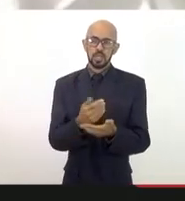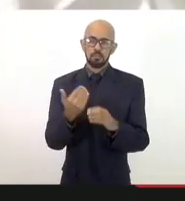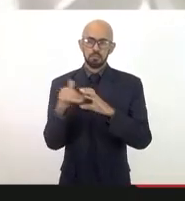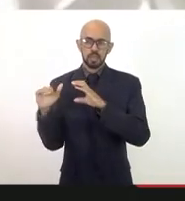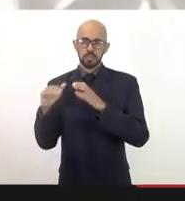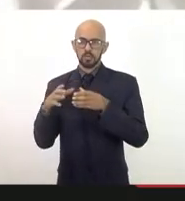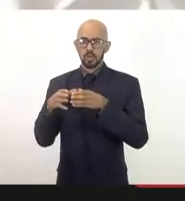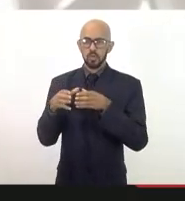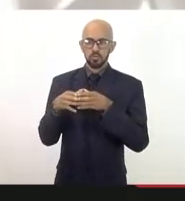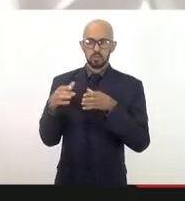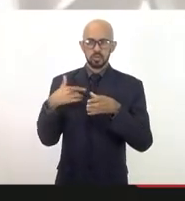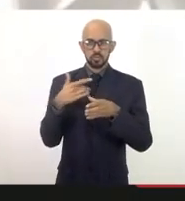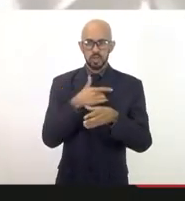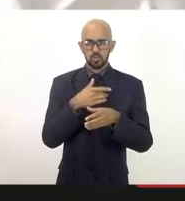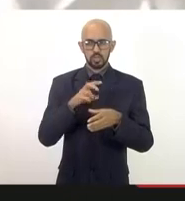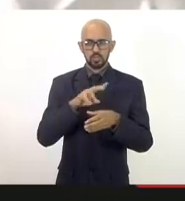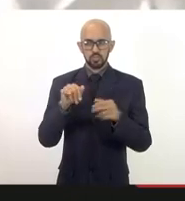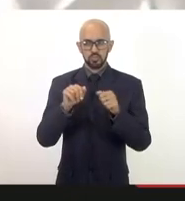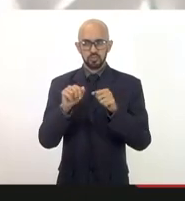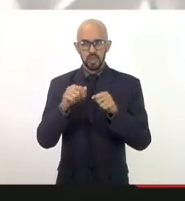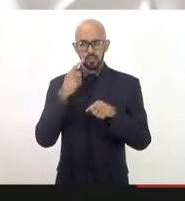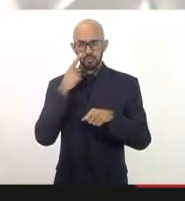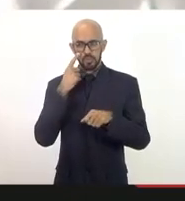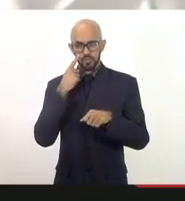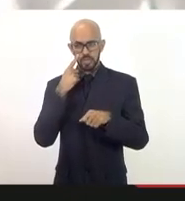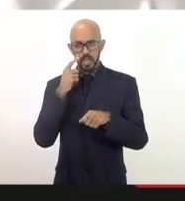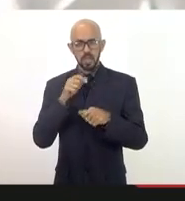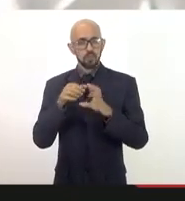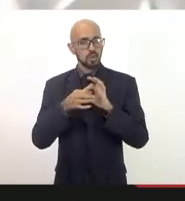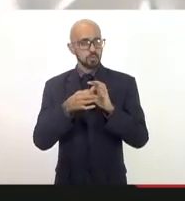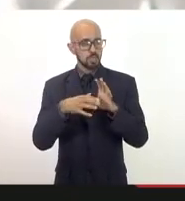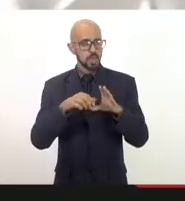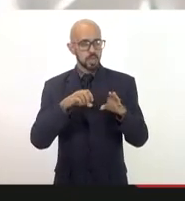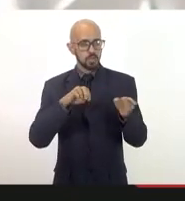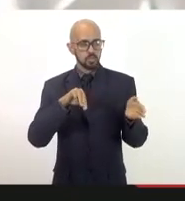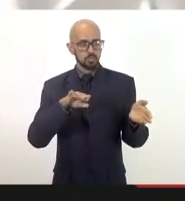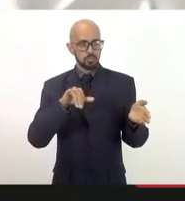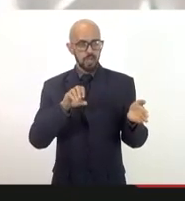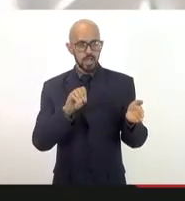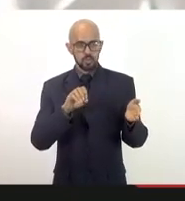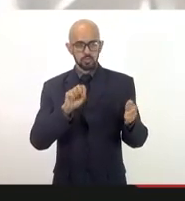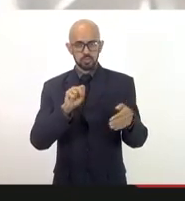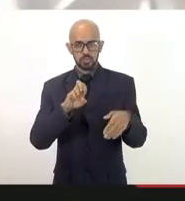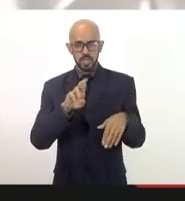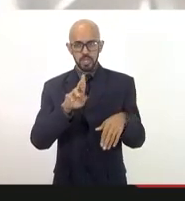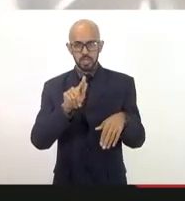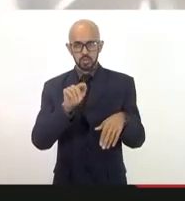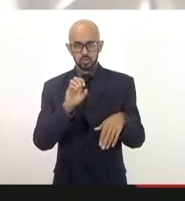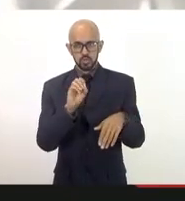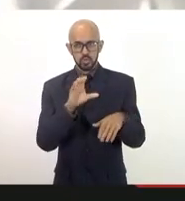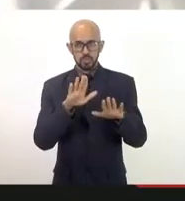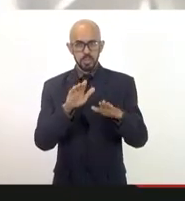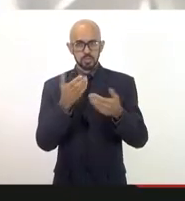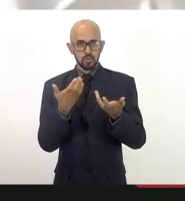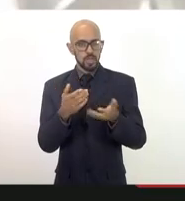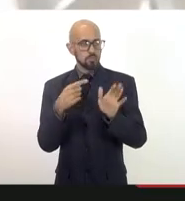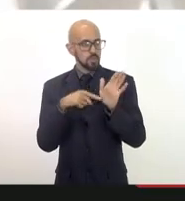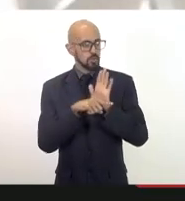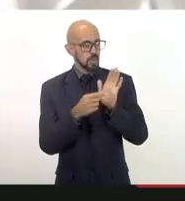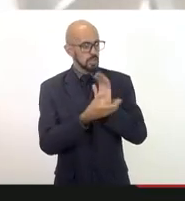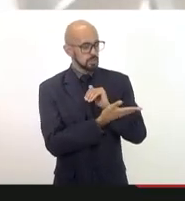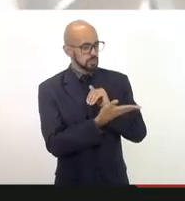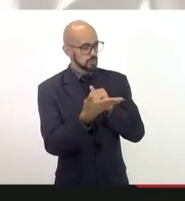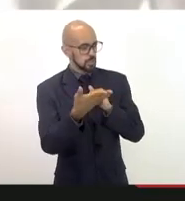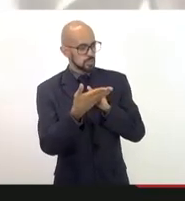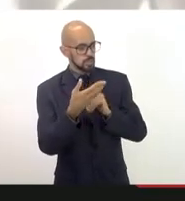vai fazer esse direcionamento. Eu vou liberar o doutor Mário Sérgio, que vai entrar agora para uma reunião, mas queria indagar se alguma das pessoas